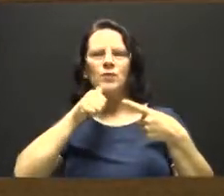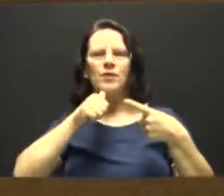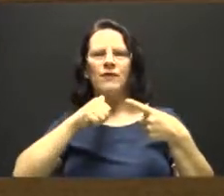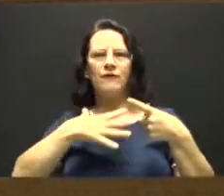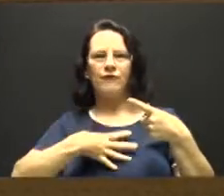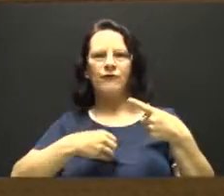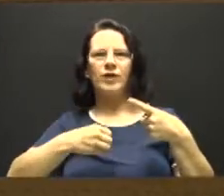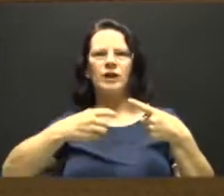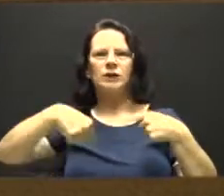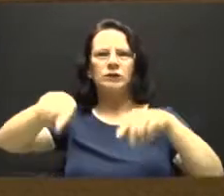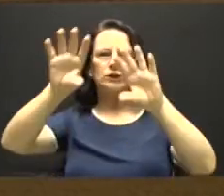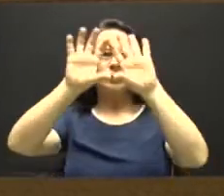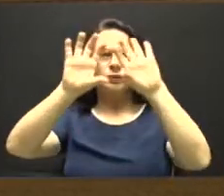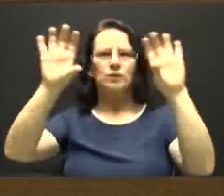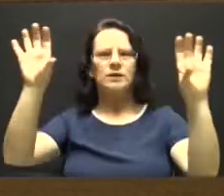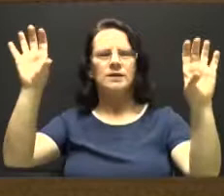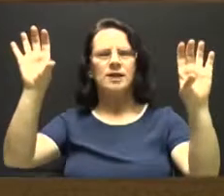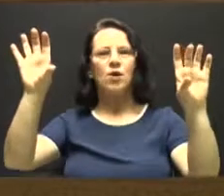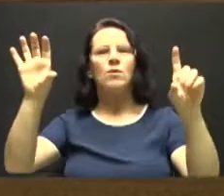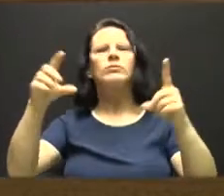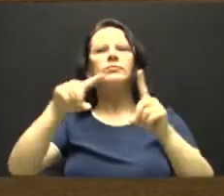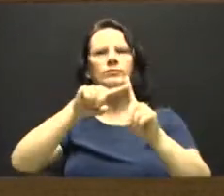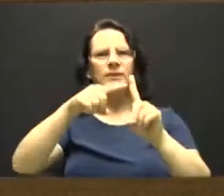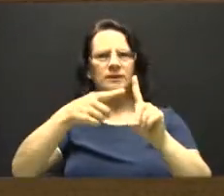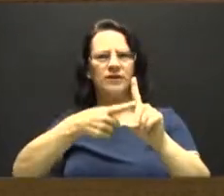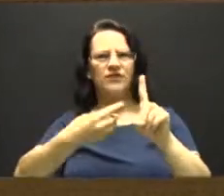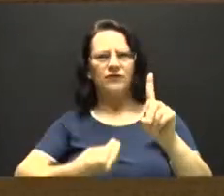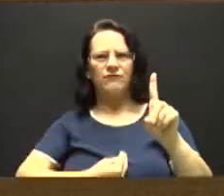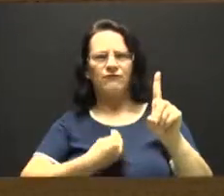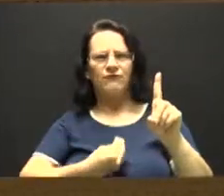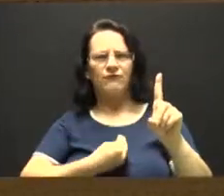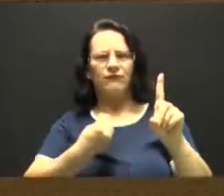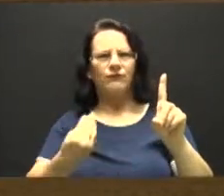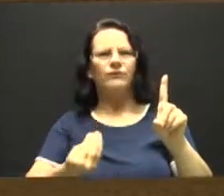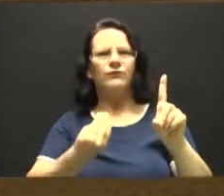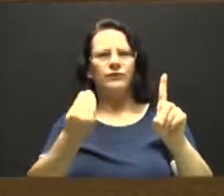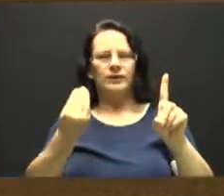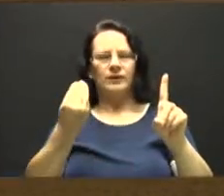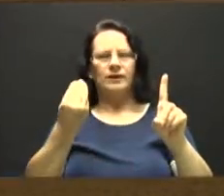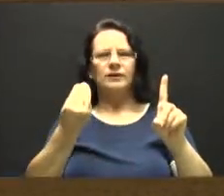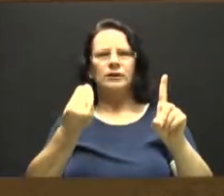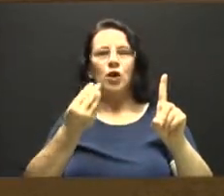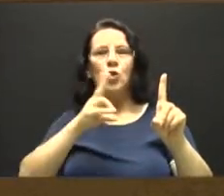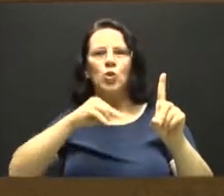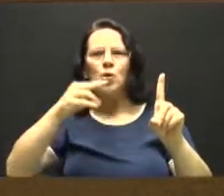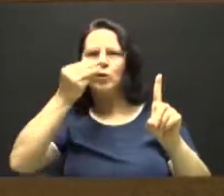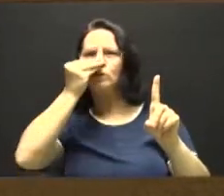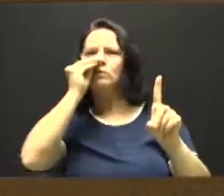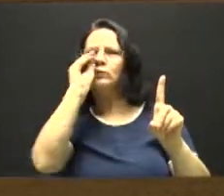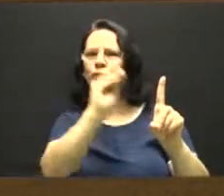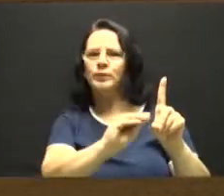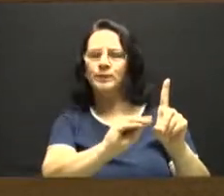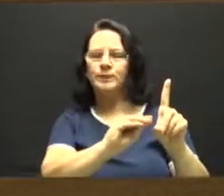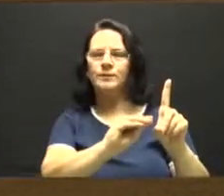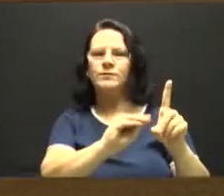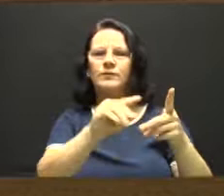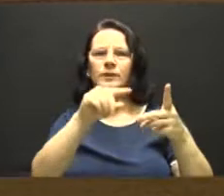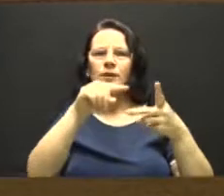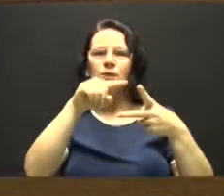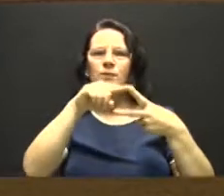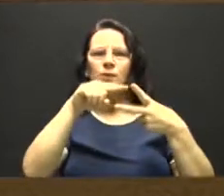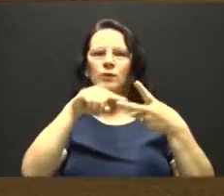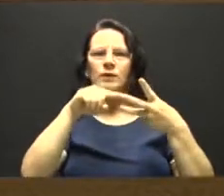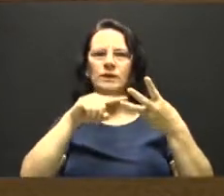mas que foi concebida e é vida que não pode ser desprezada e mais três filhos e também